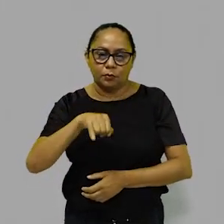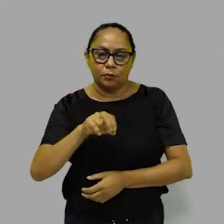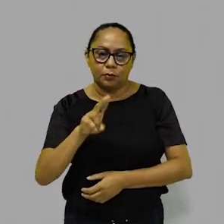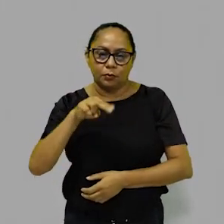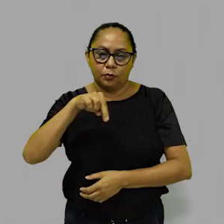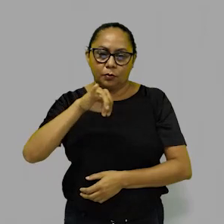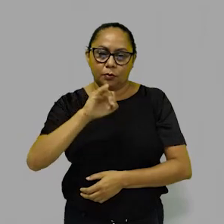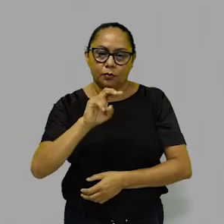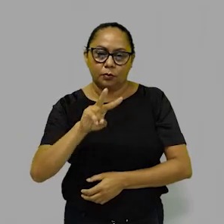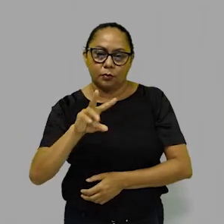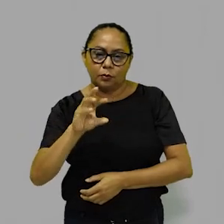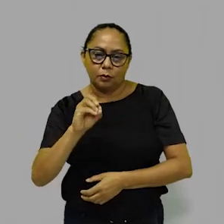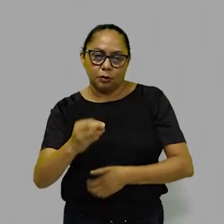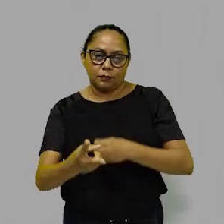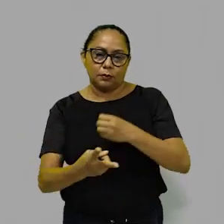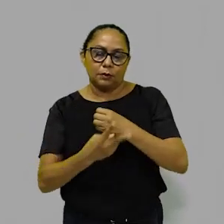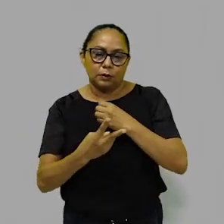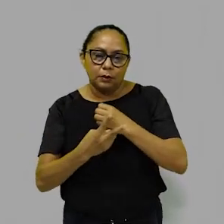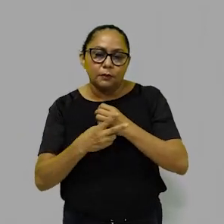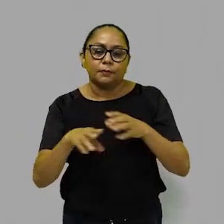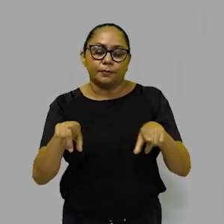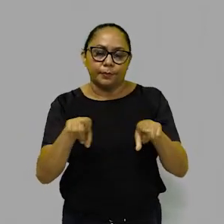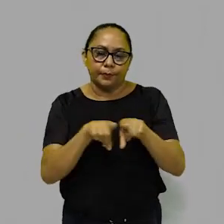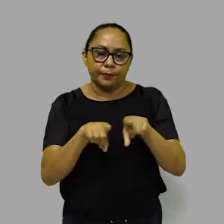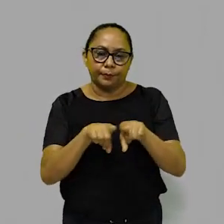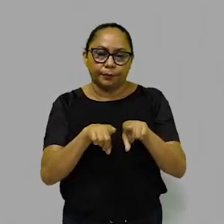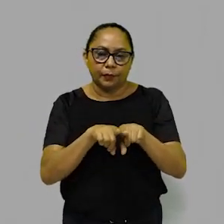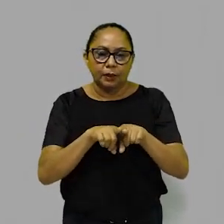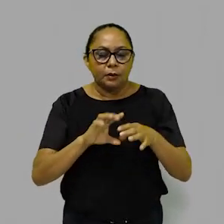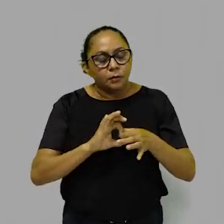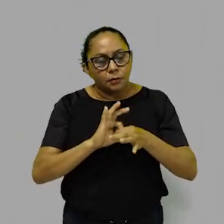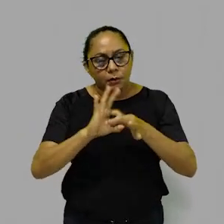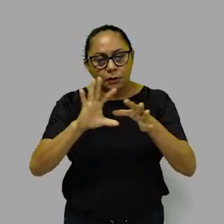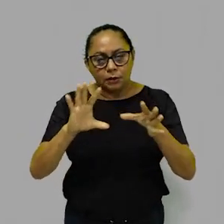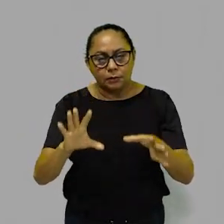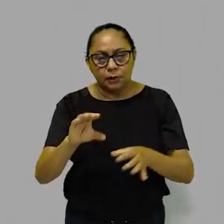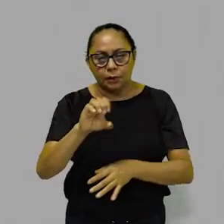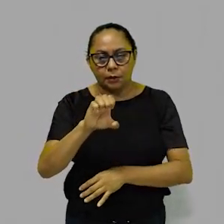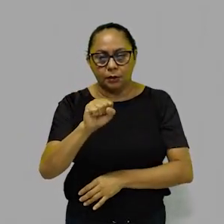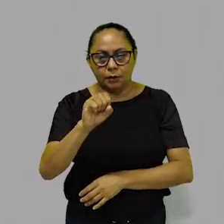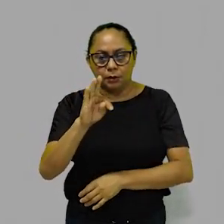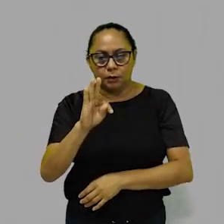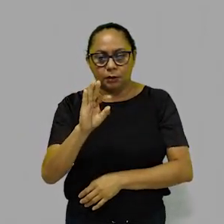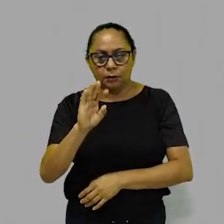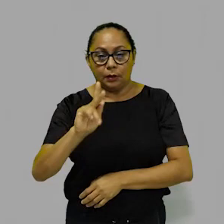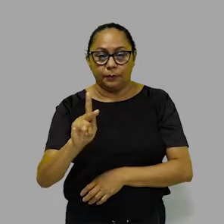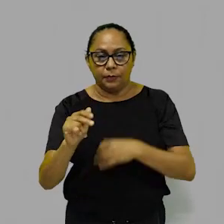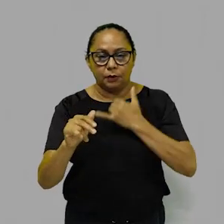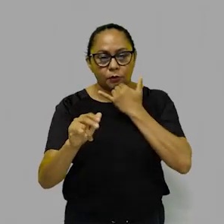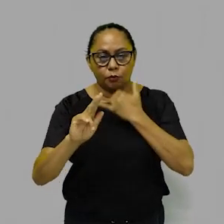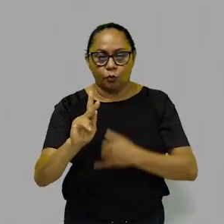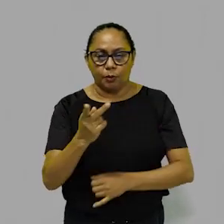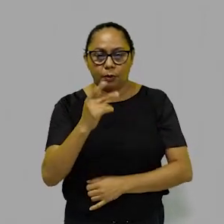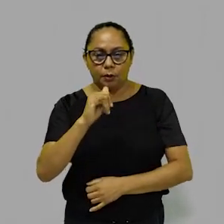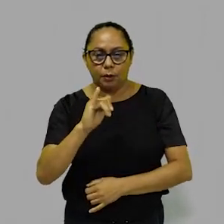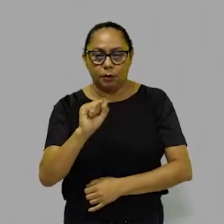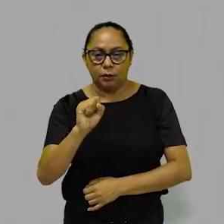tecido conjuntivo, de defesa também, tá? E eles vão liberar histamina. O que é histamina? É uma